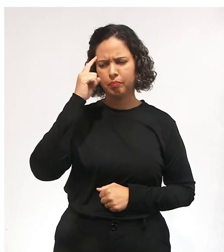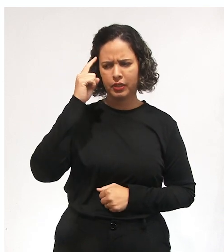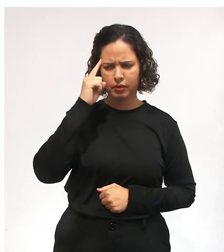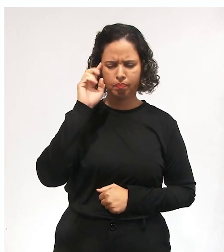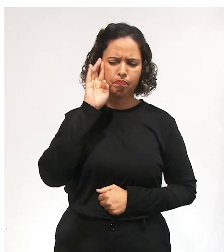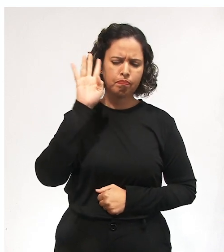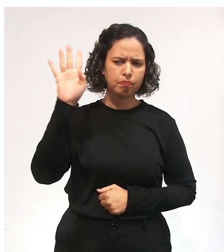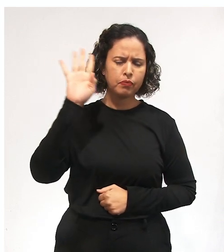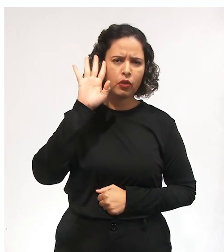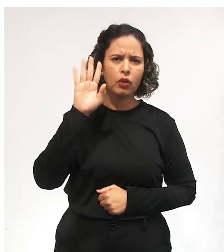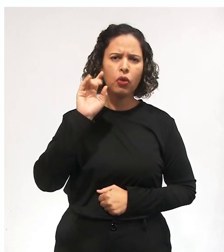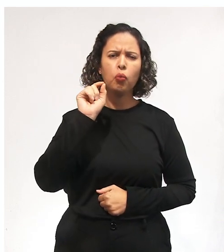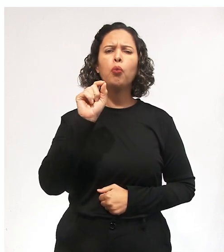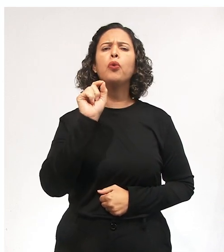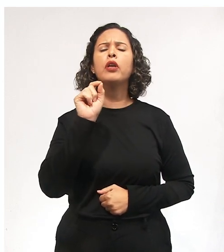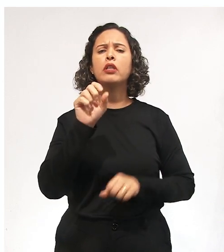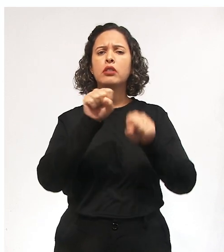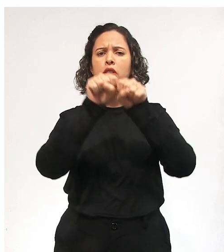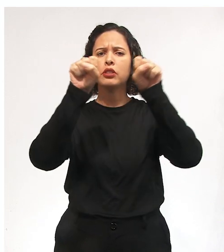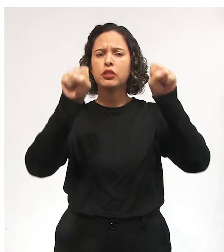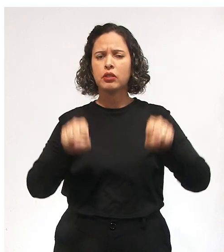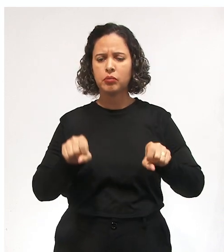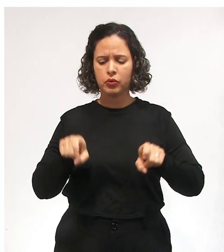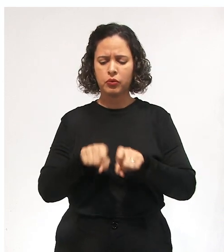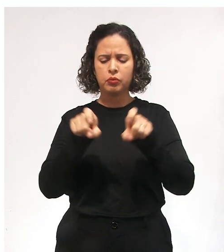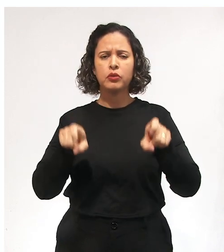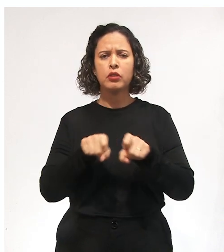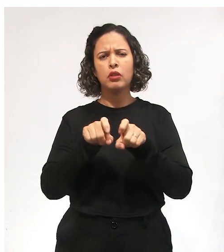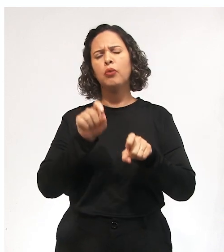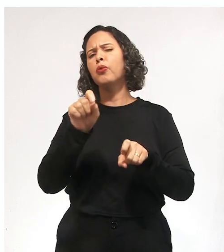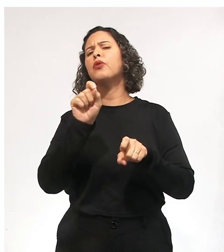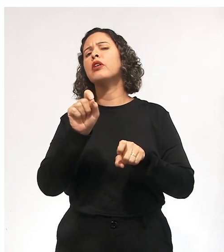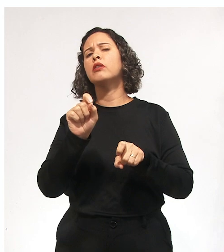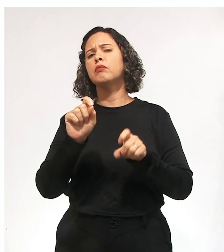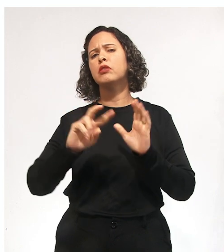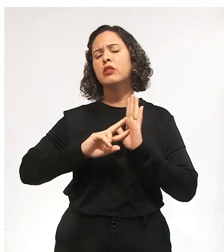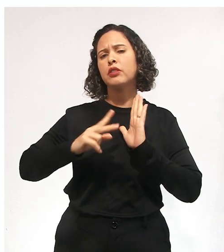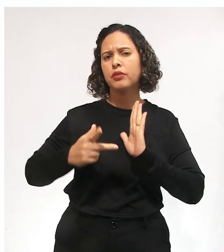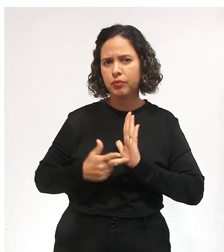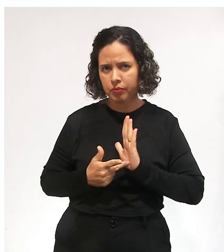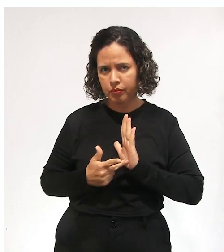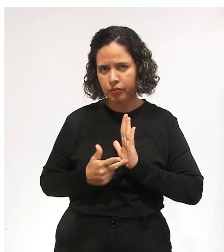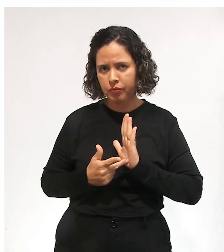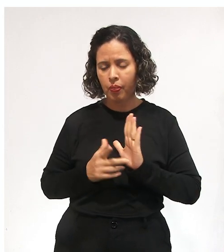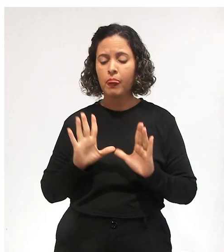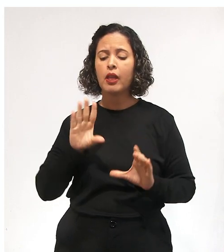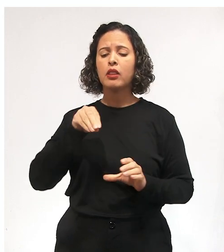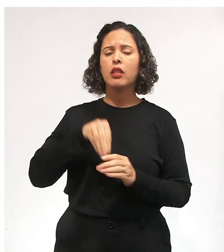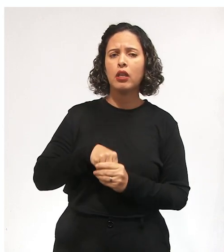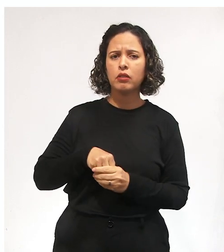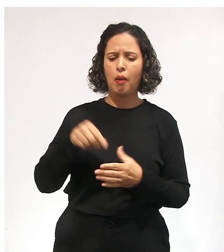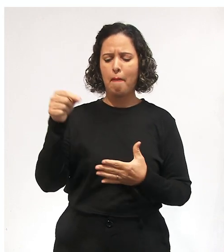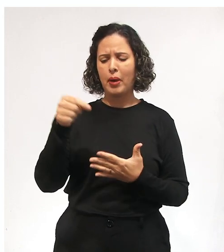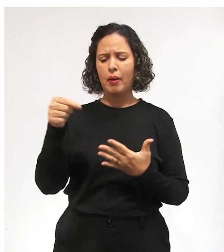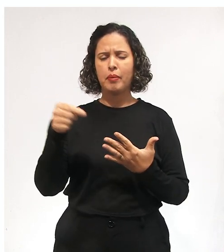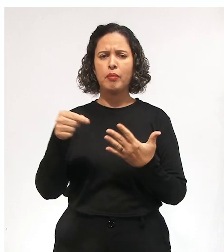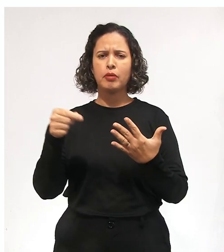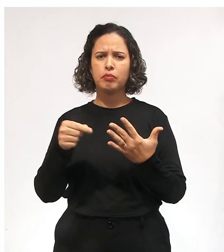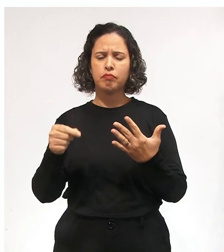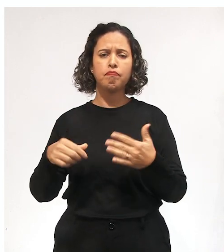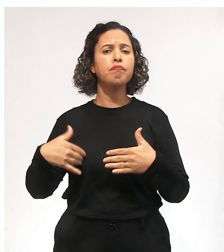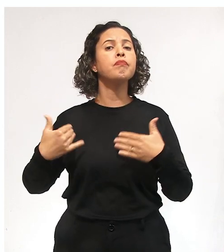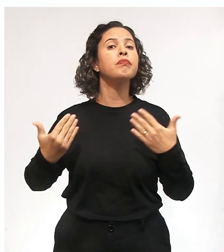para pensar o que é um sistema computacional? Você já parou para pensar quais são os componentes de um